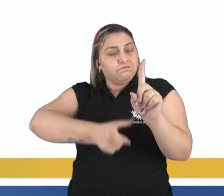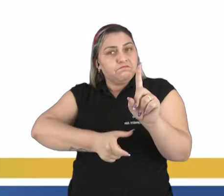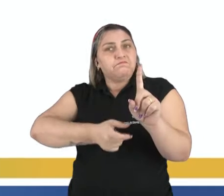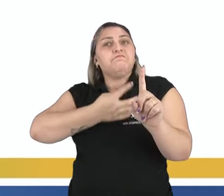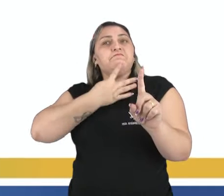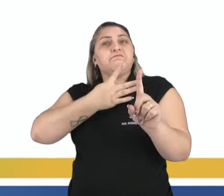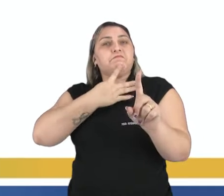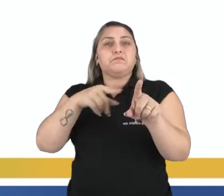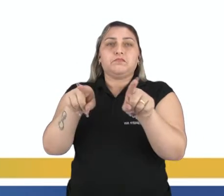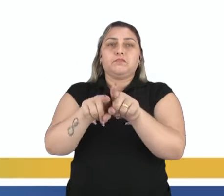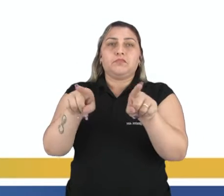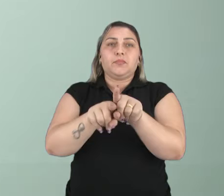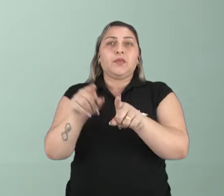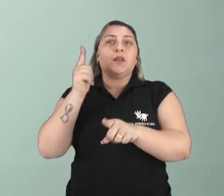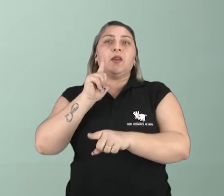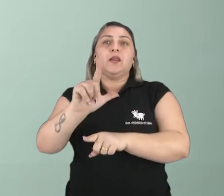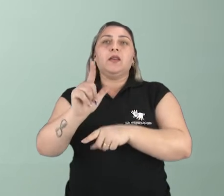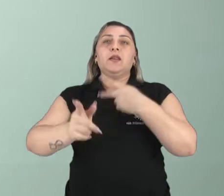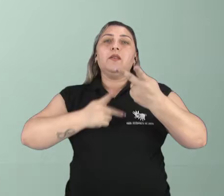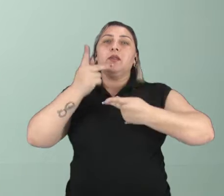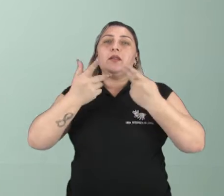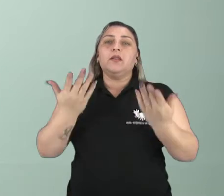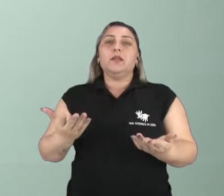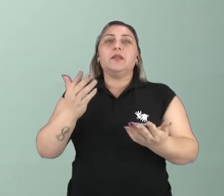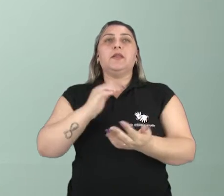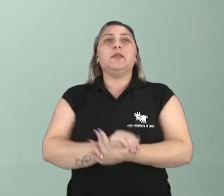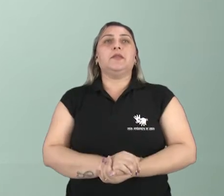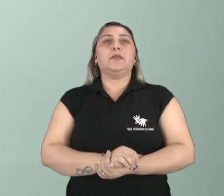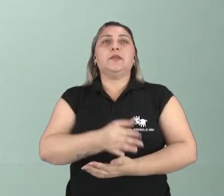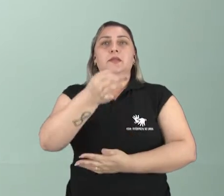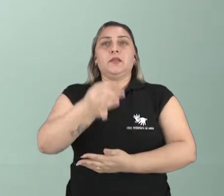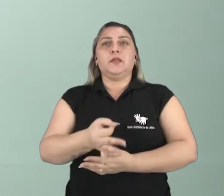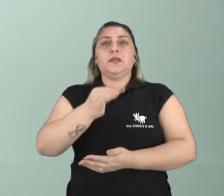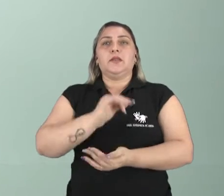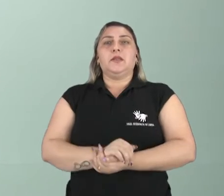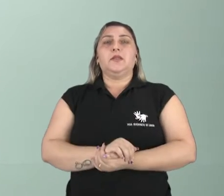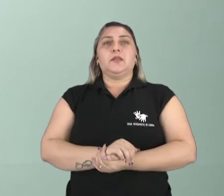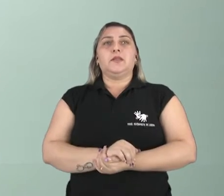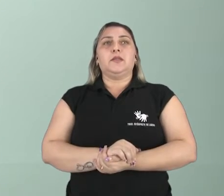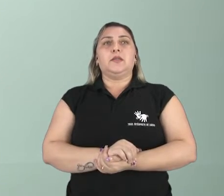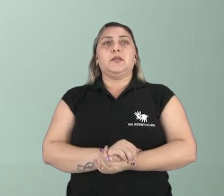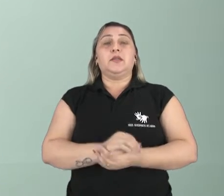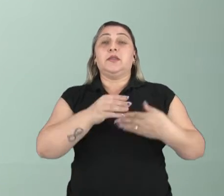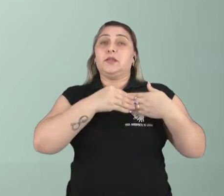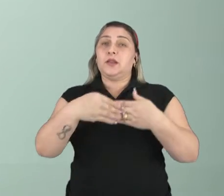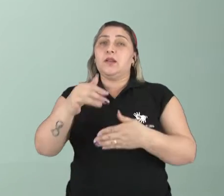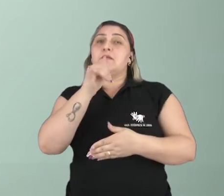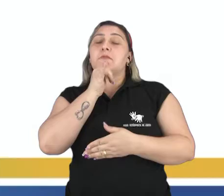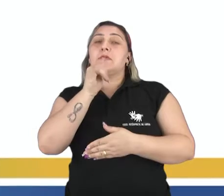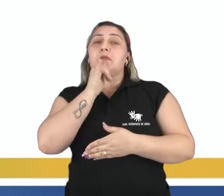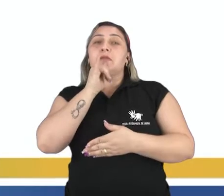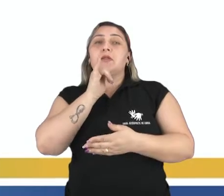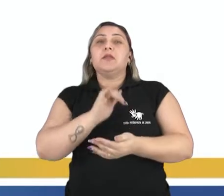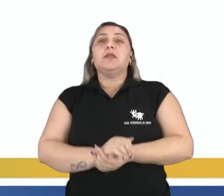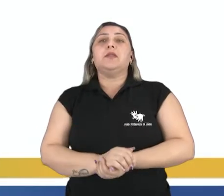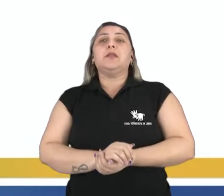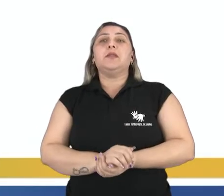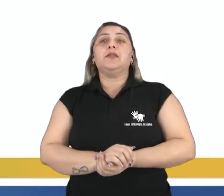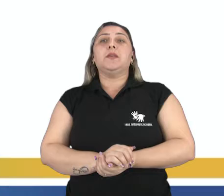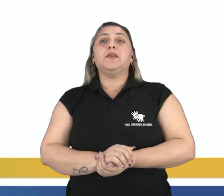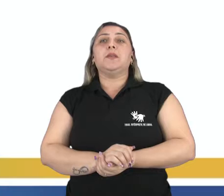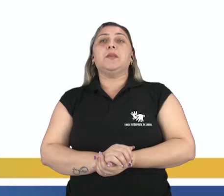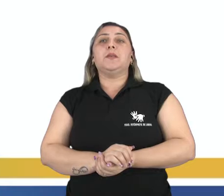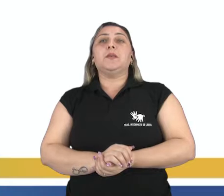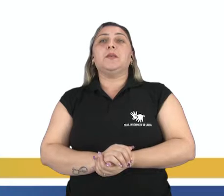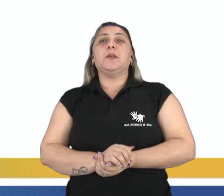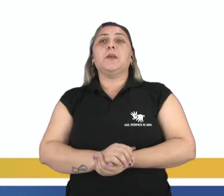ele conhece, tá? Ele consegue falar sobre, certo? E aí ele traz um exemplo aqui de uma obra do Machado de Assis,